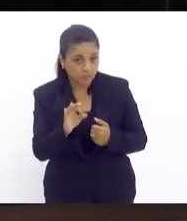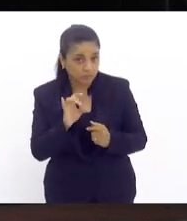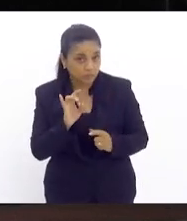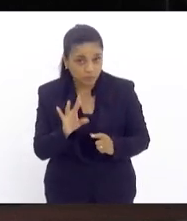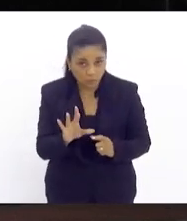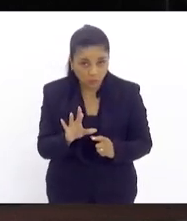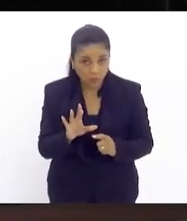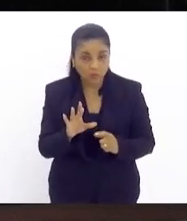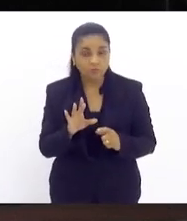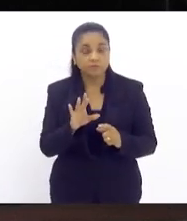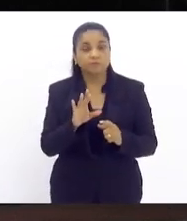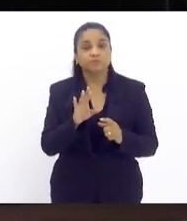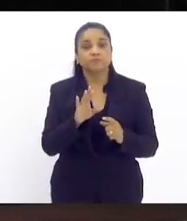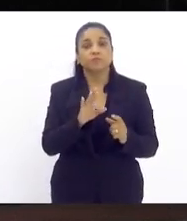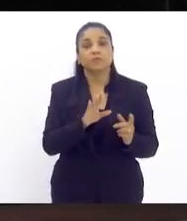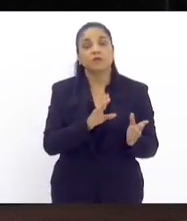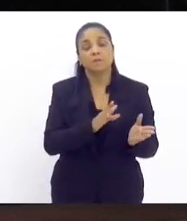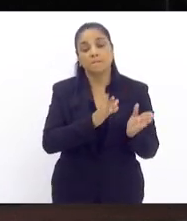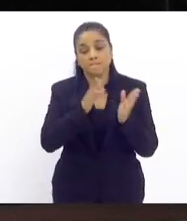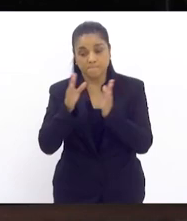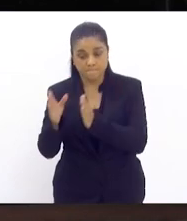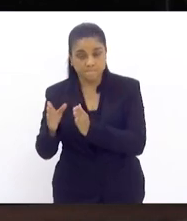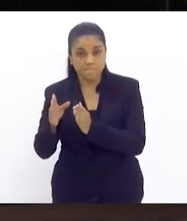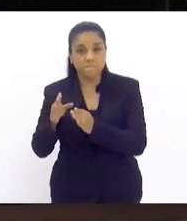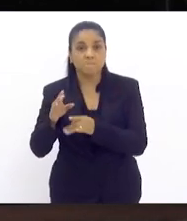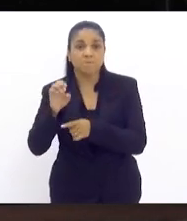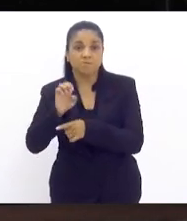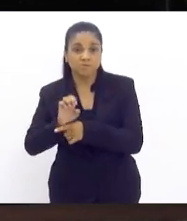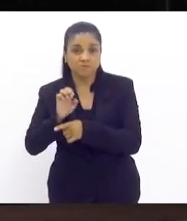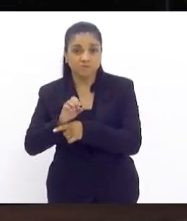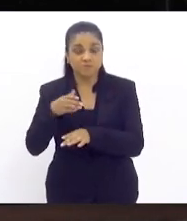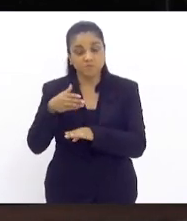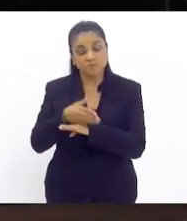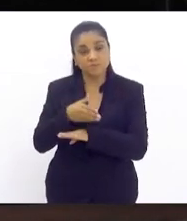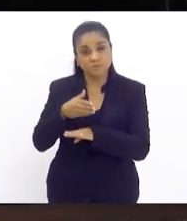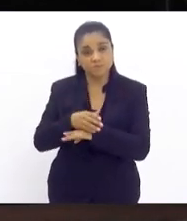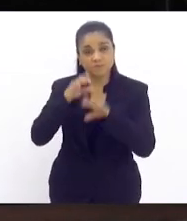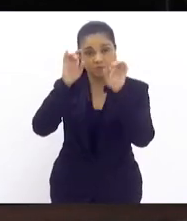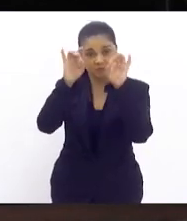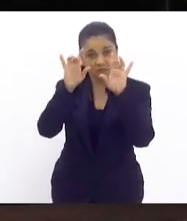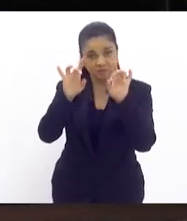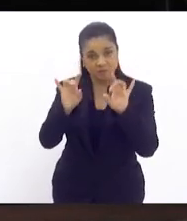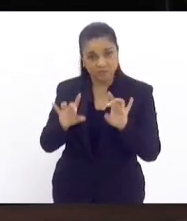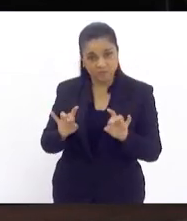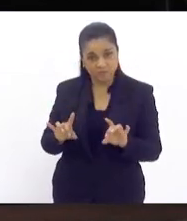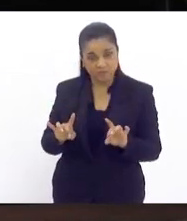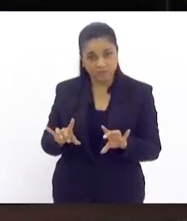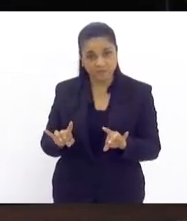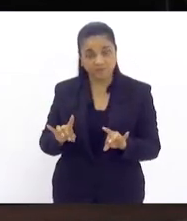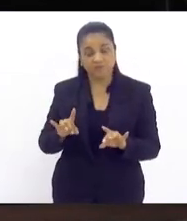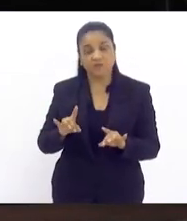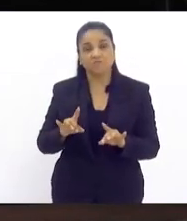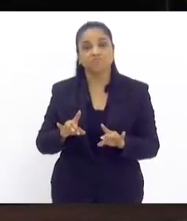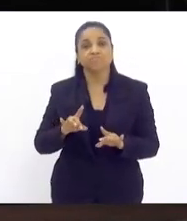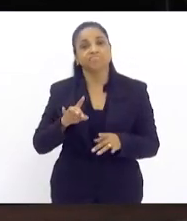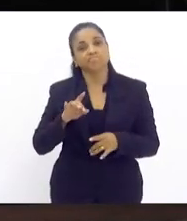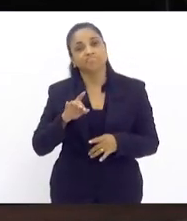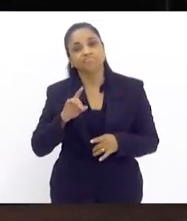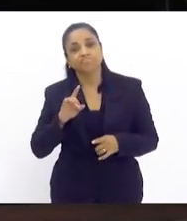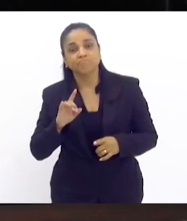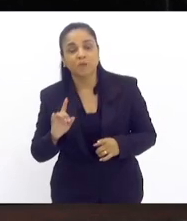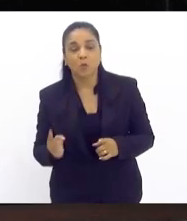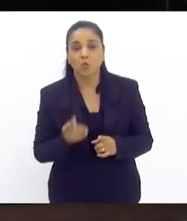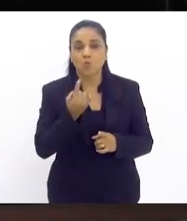dos estados nas participações especiais, no caso específico do Estado do Rio de Janeiro, sai